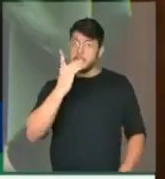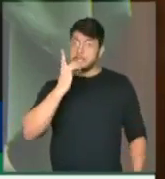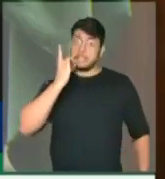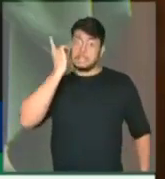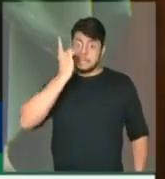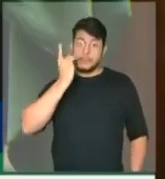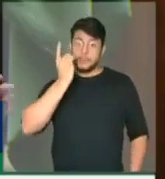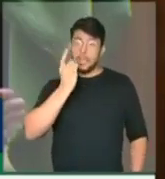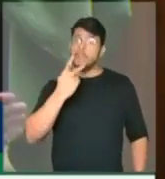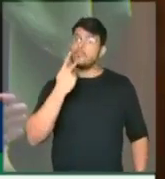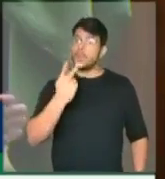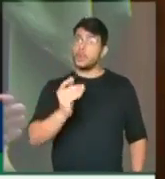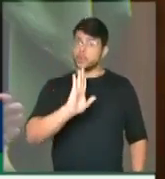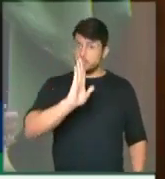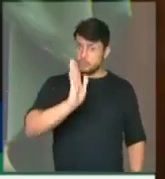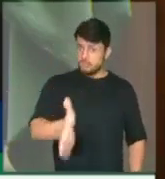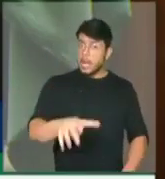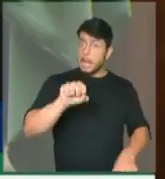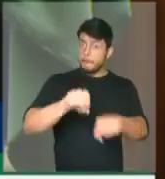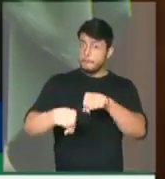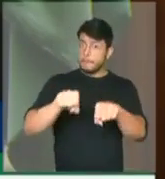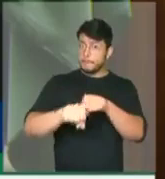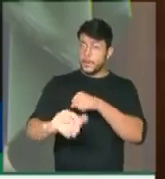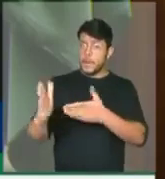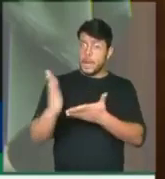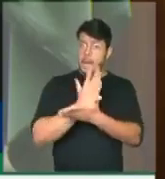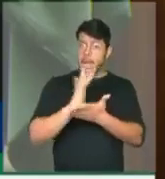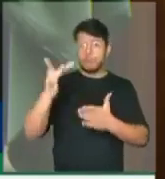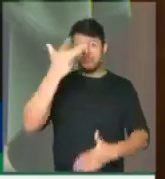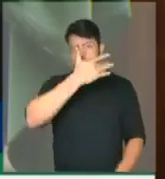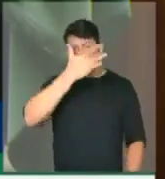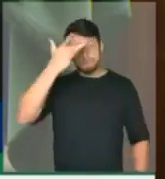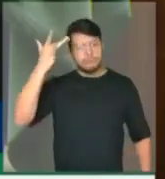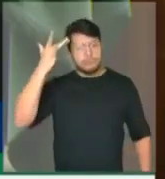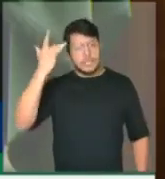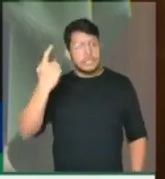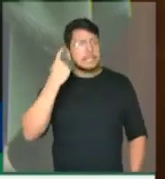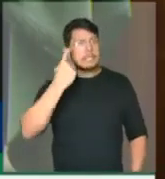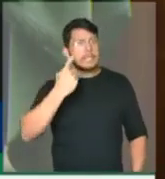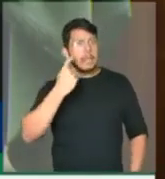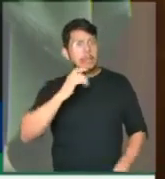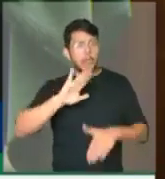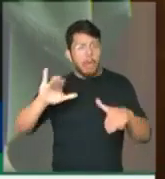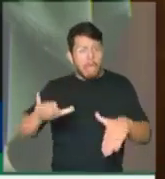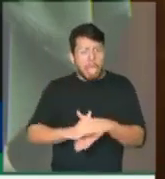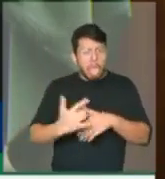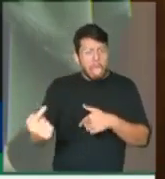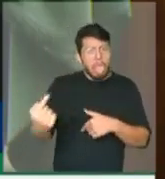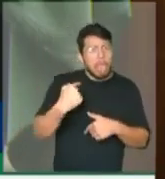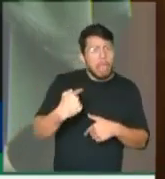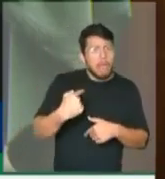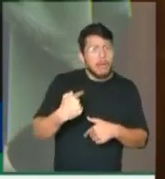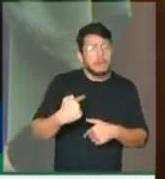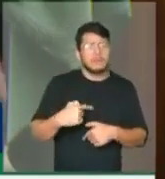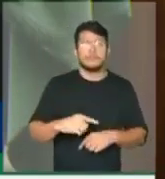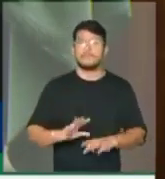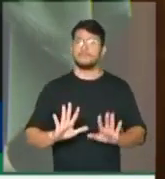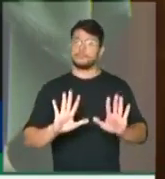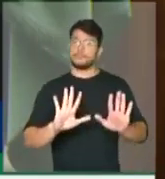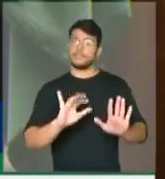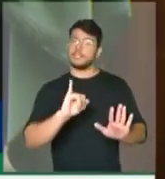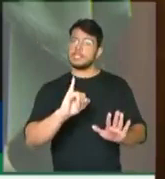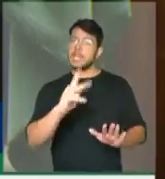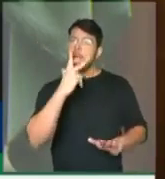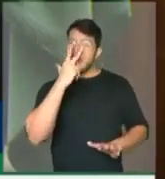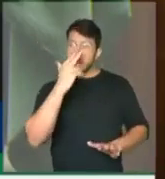que já matou algumas pessoas numa tentativa de intimidação e falou isso em voz alta, se